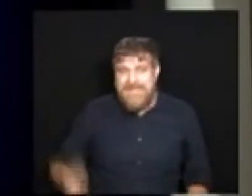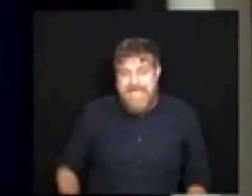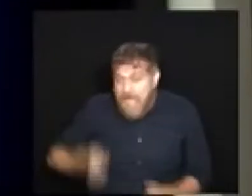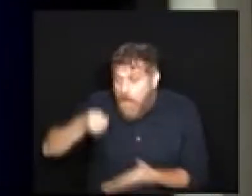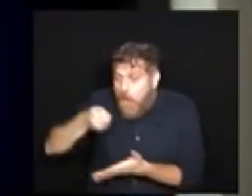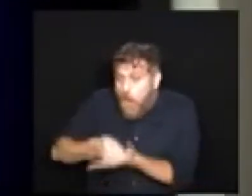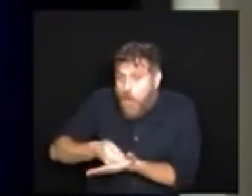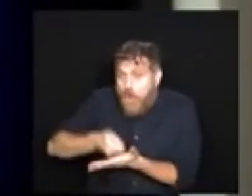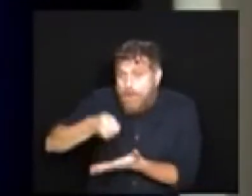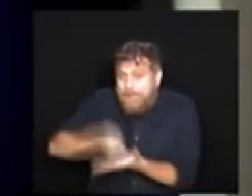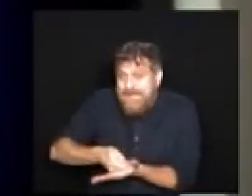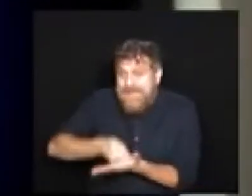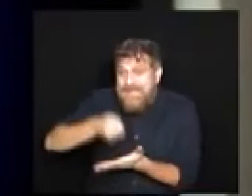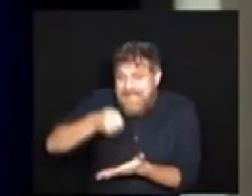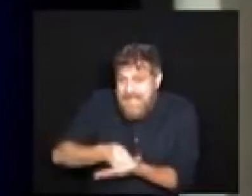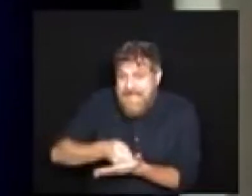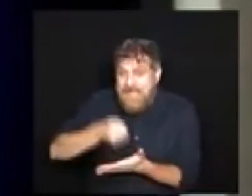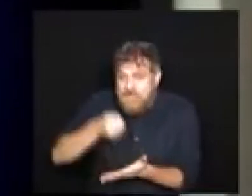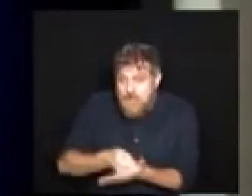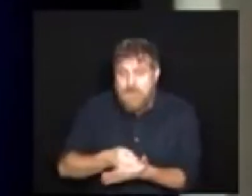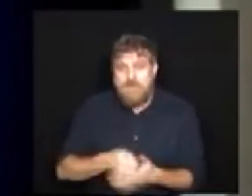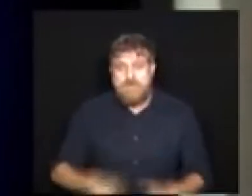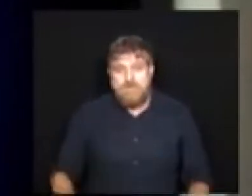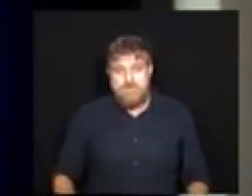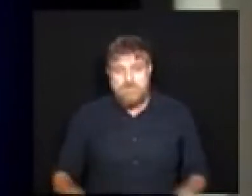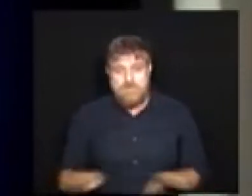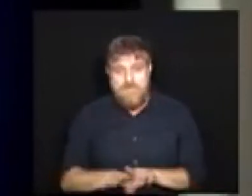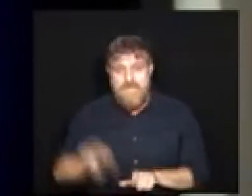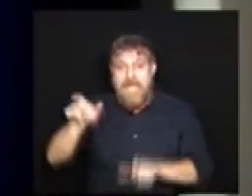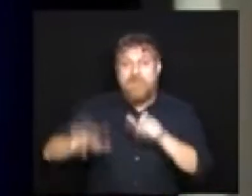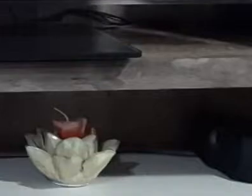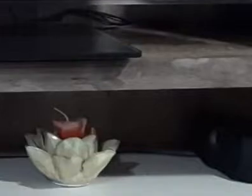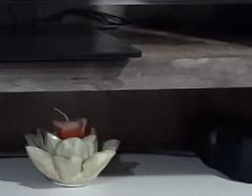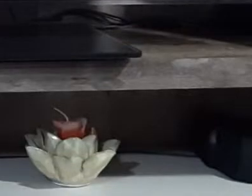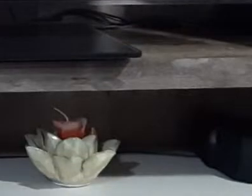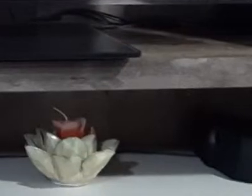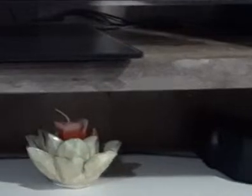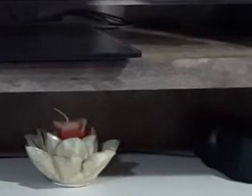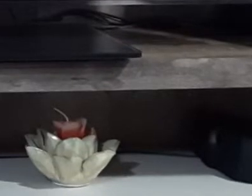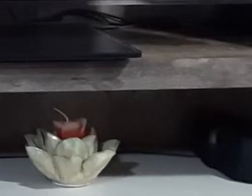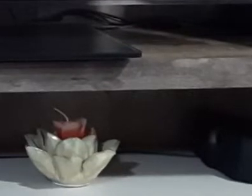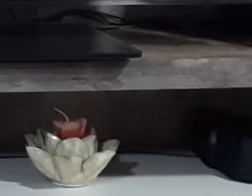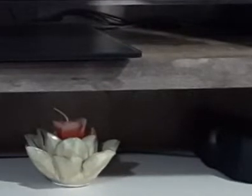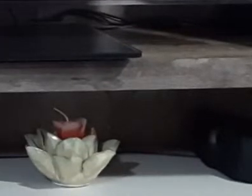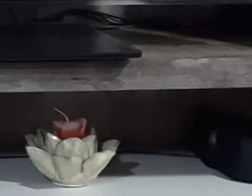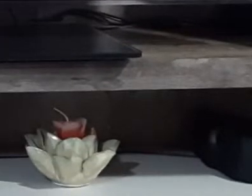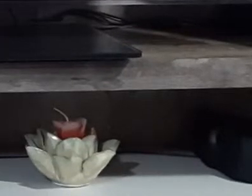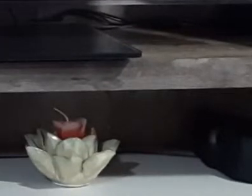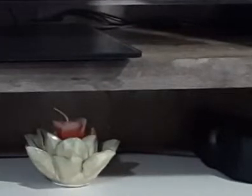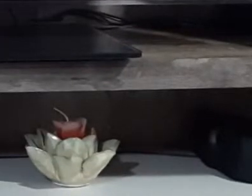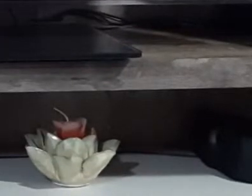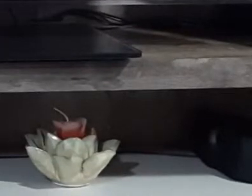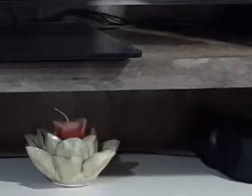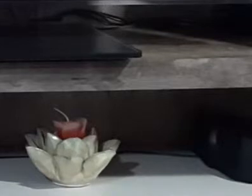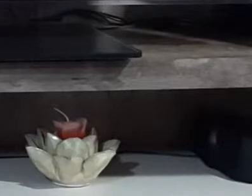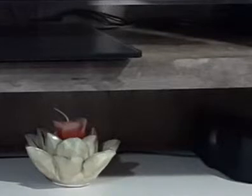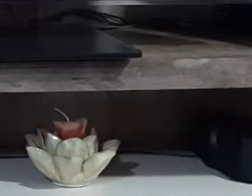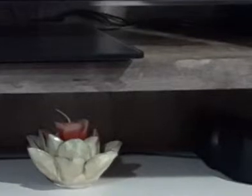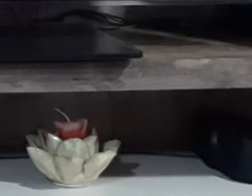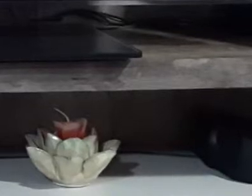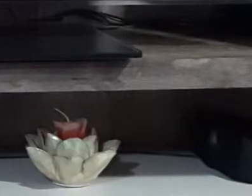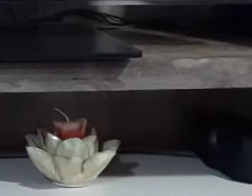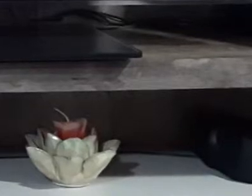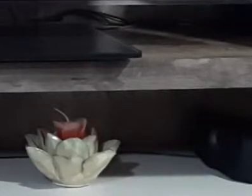obrigatório, inclusive para quem vai pegar ônibus. O prefeito disse que fará, ainda esta semana,